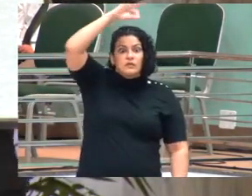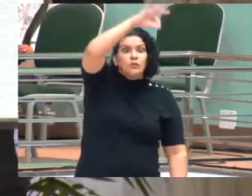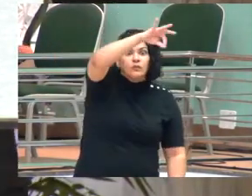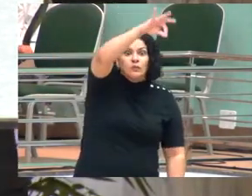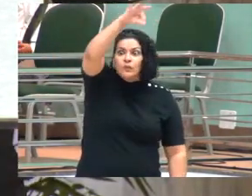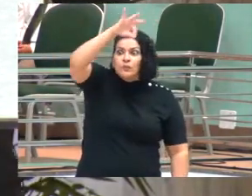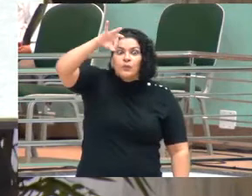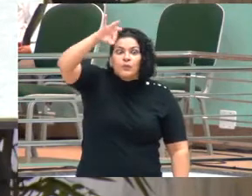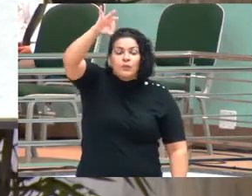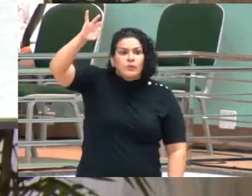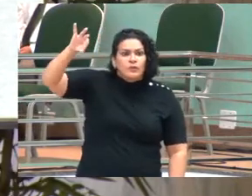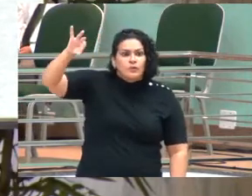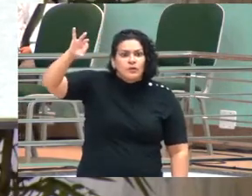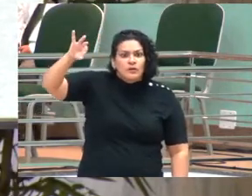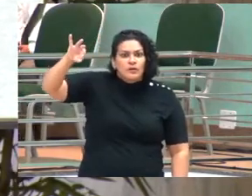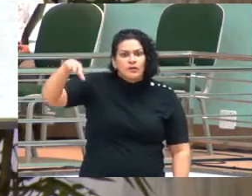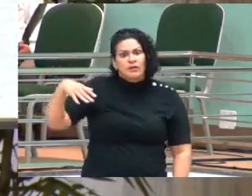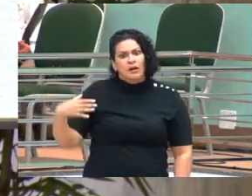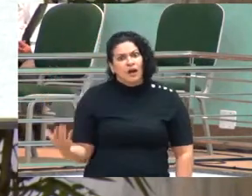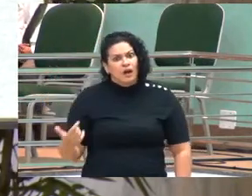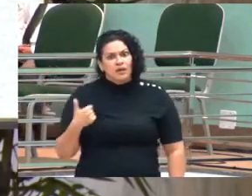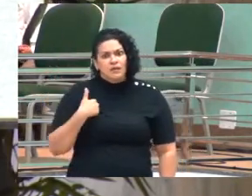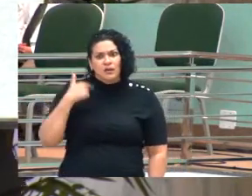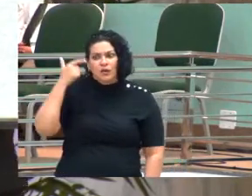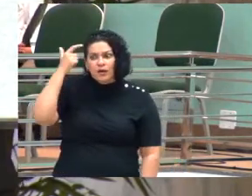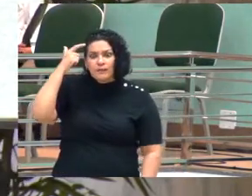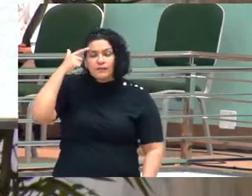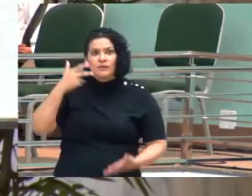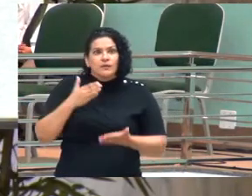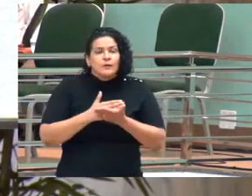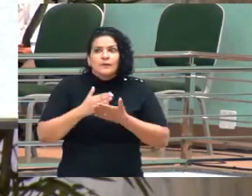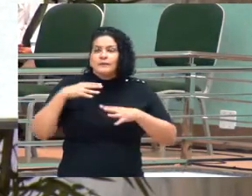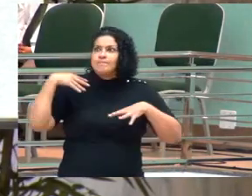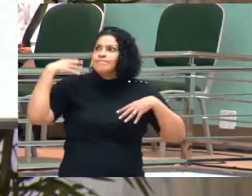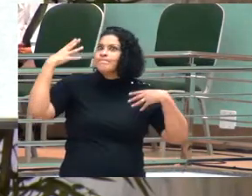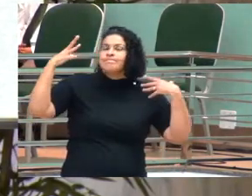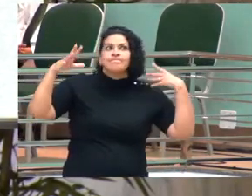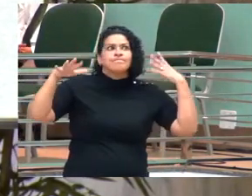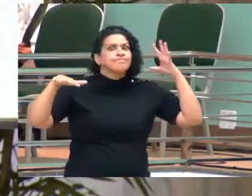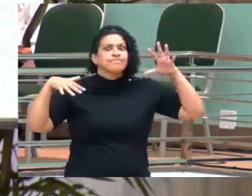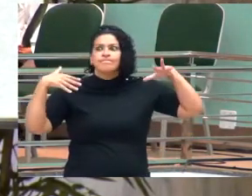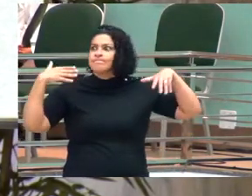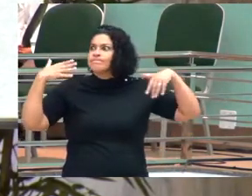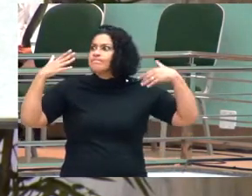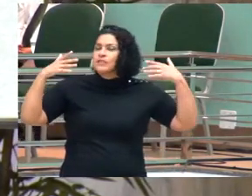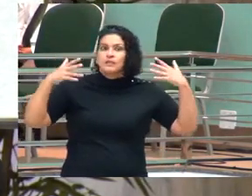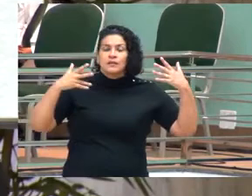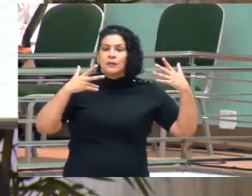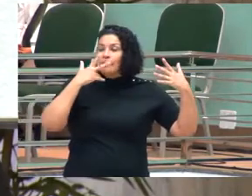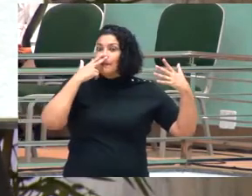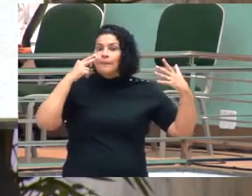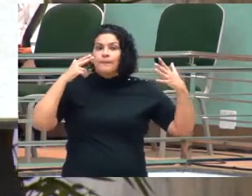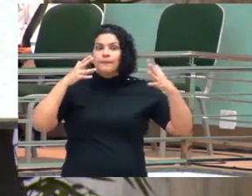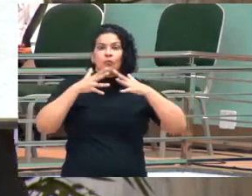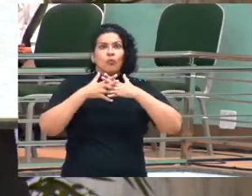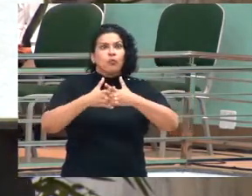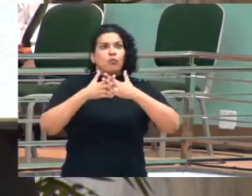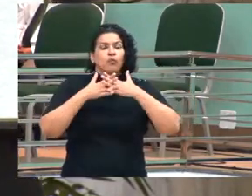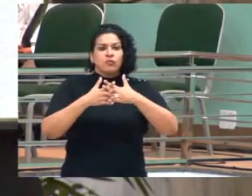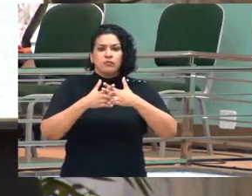Aí minha cabeça começa a girar, porque há muitos que dizem que amam a